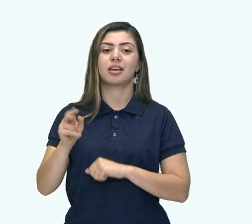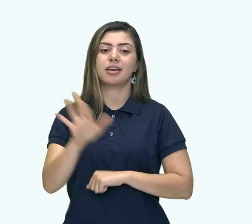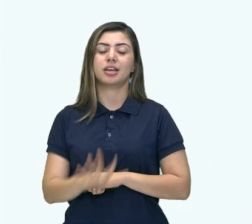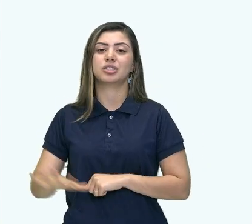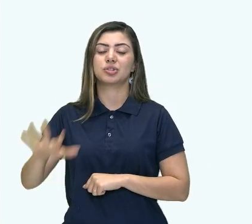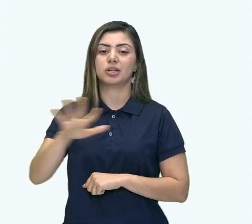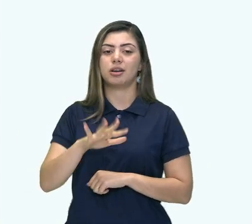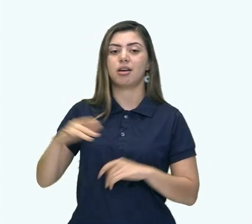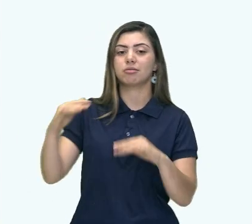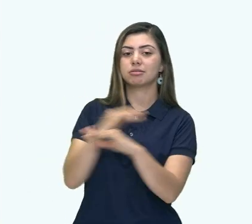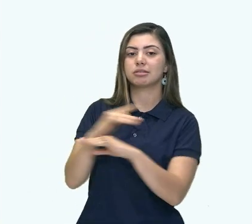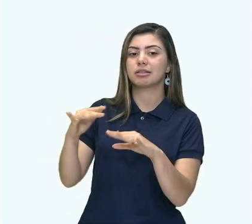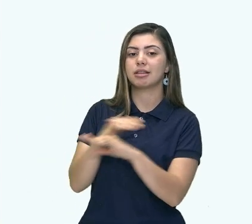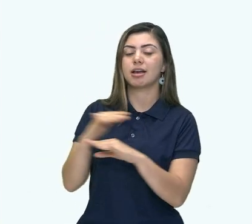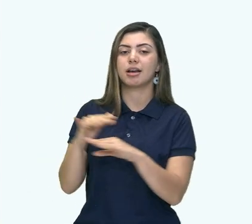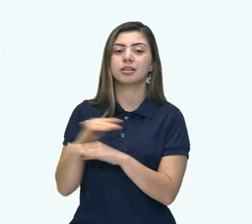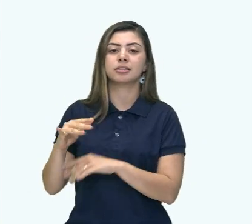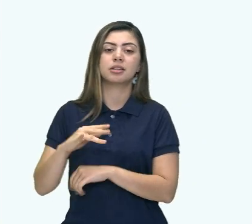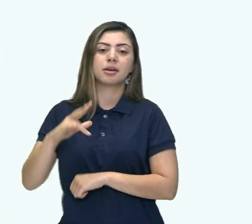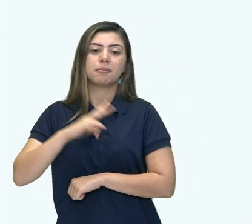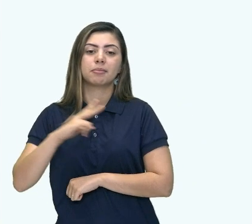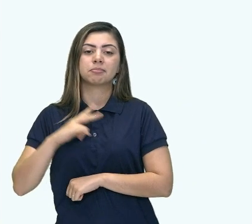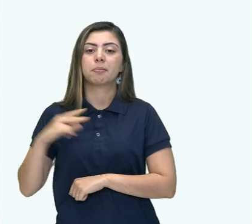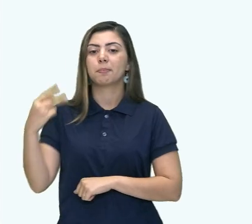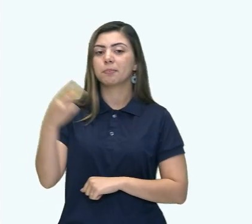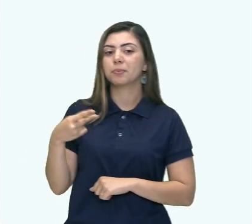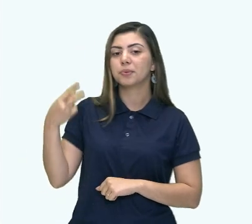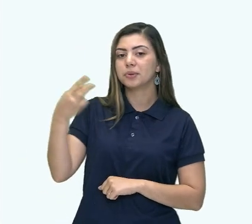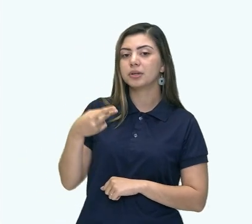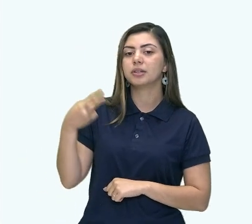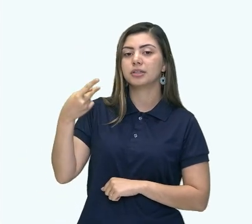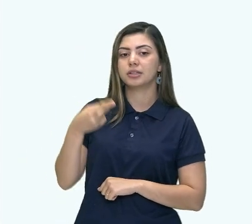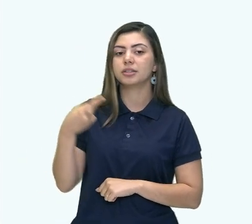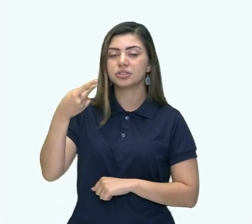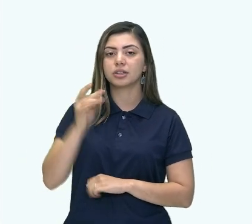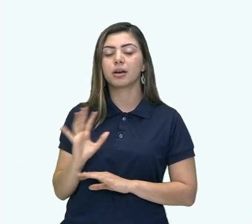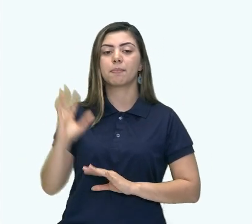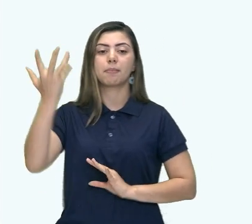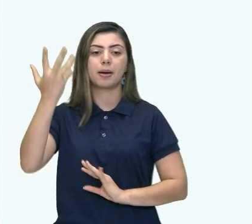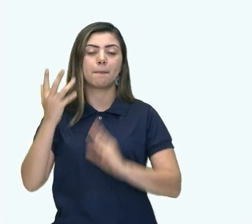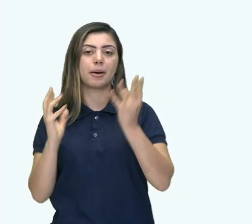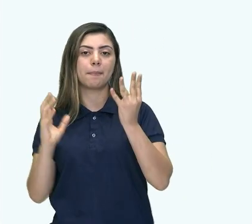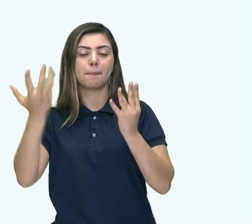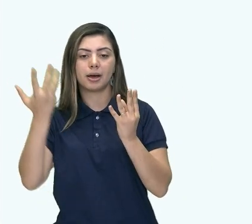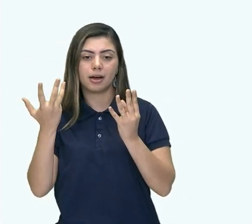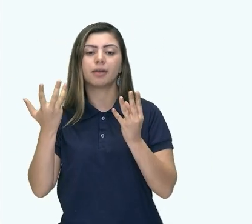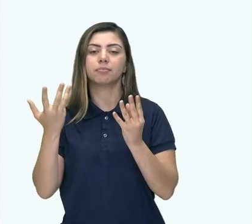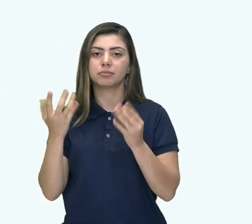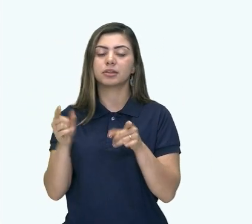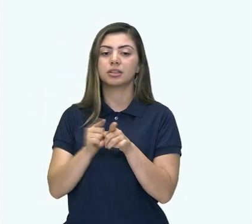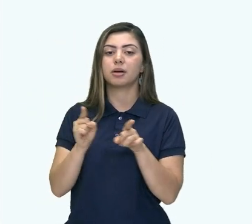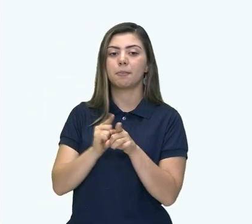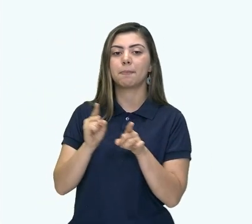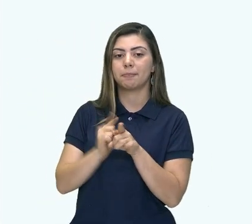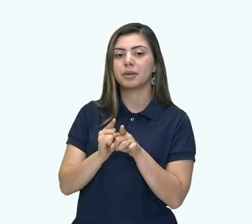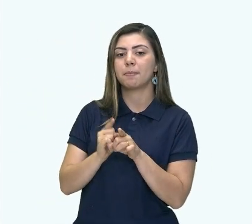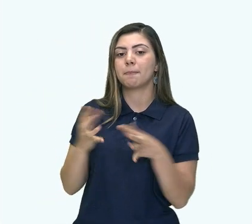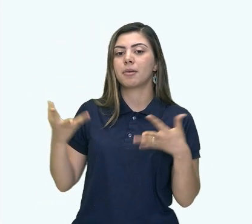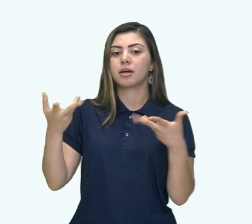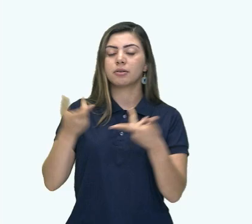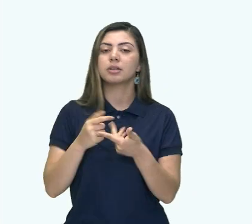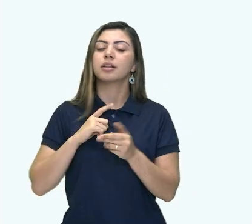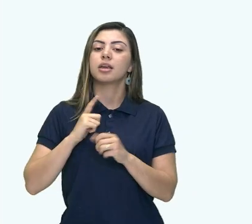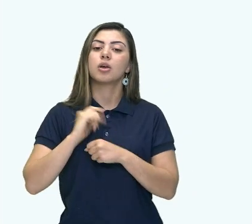regionalista, urbana, intimista, política, realista fantástica, além